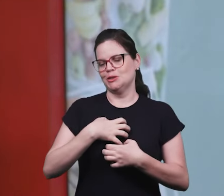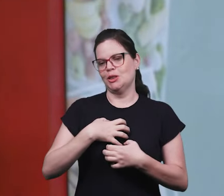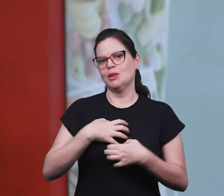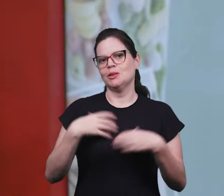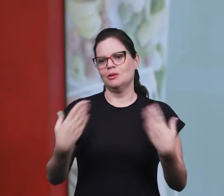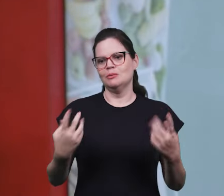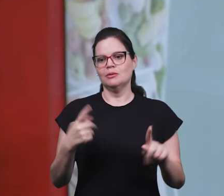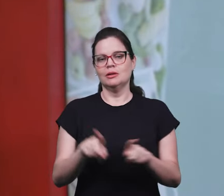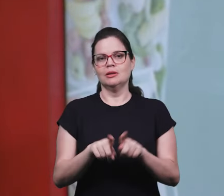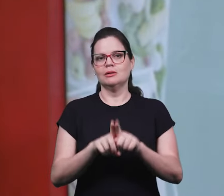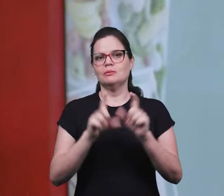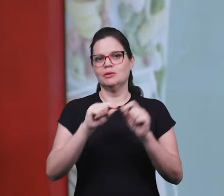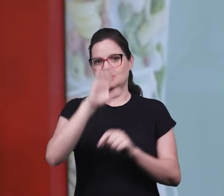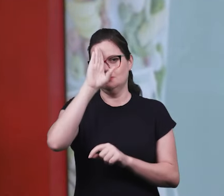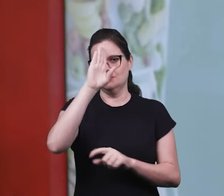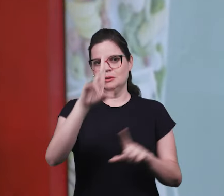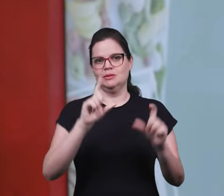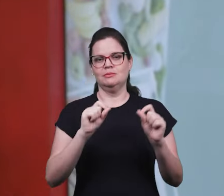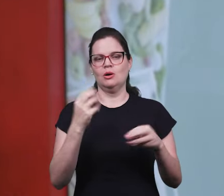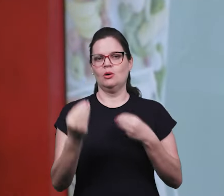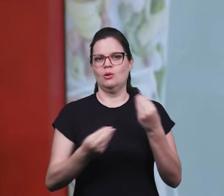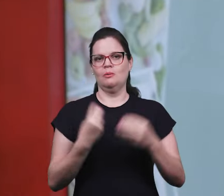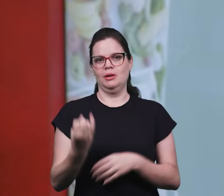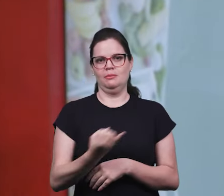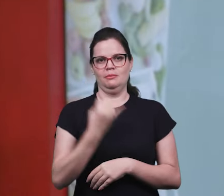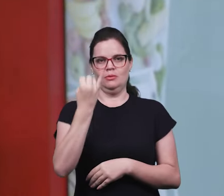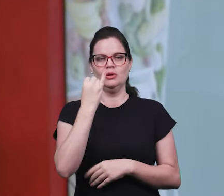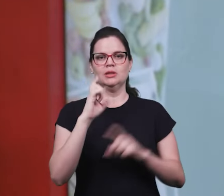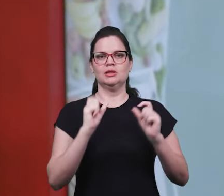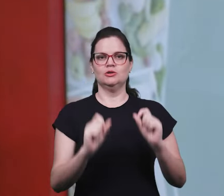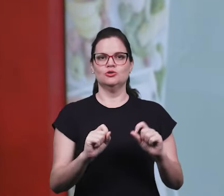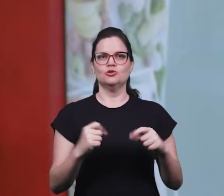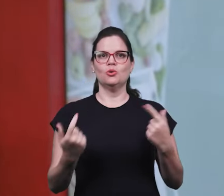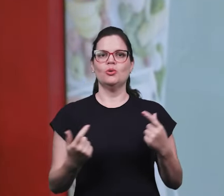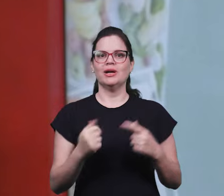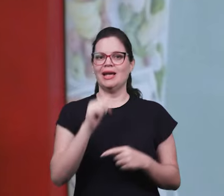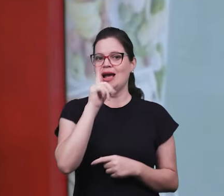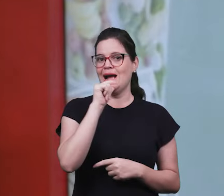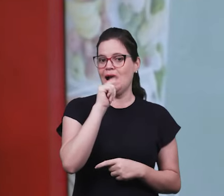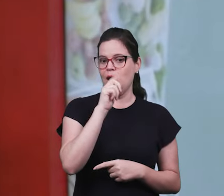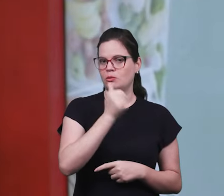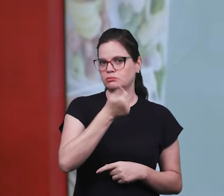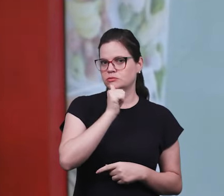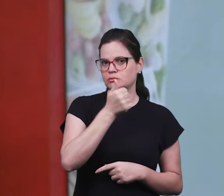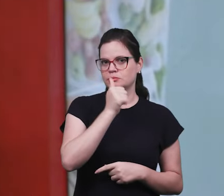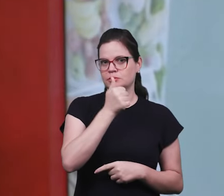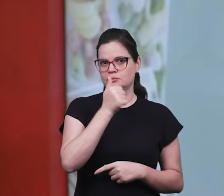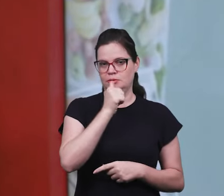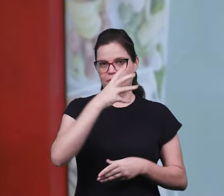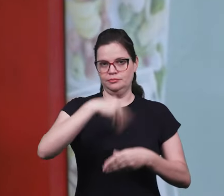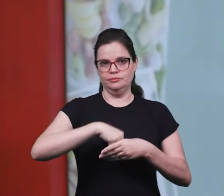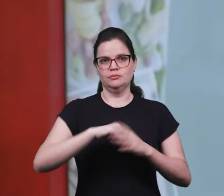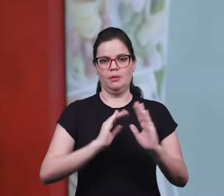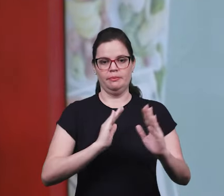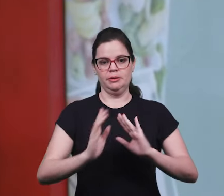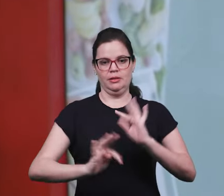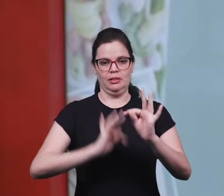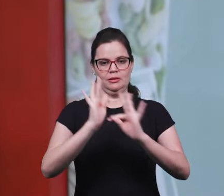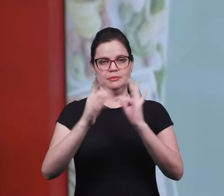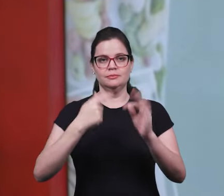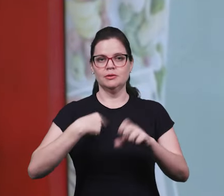eu acho uma coisa bacana de se pontuar a importância da hidratação durante o tratamento eu sempre falo paraos meus